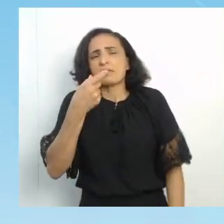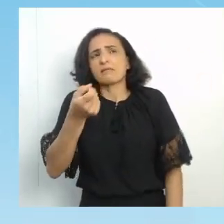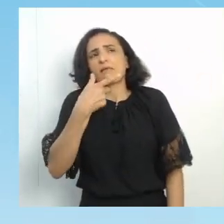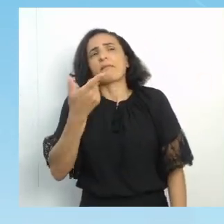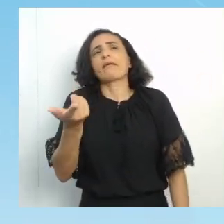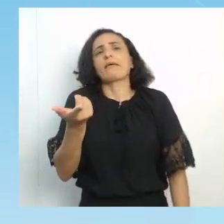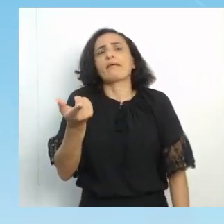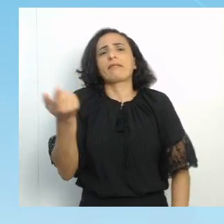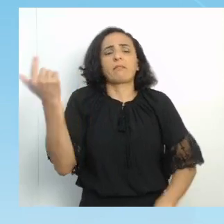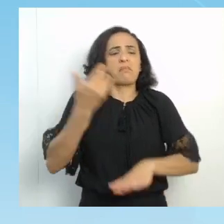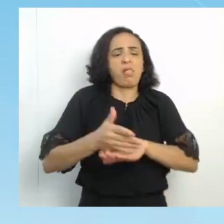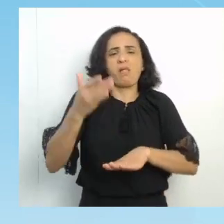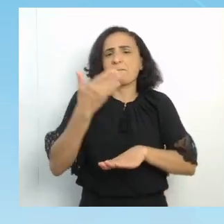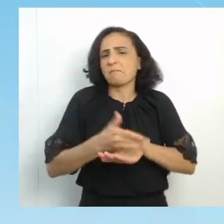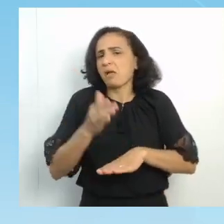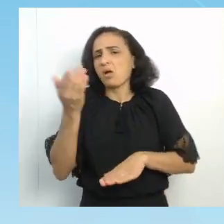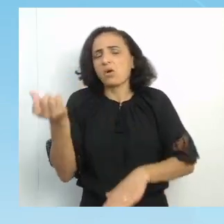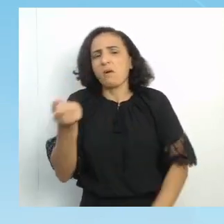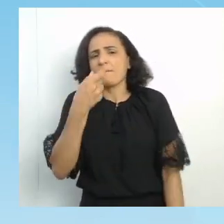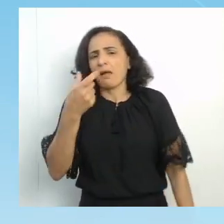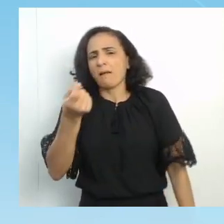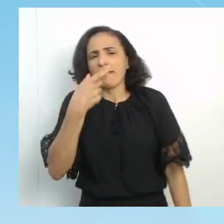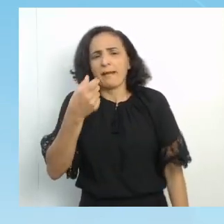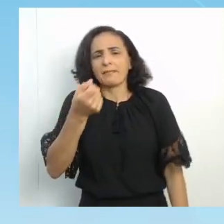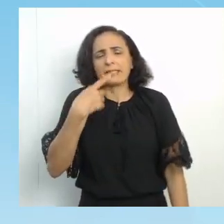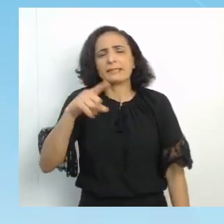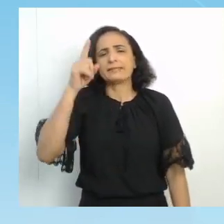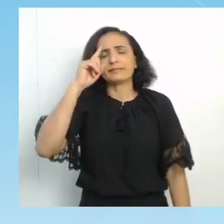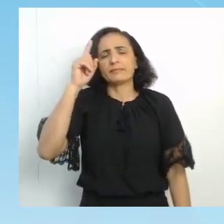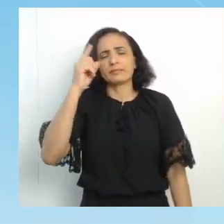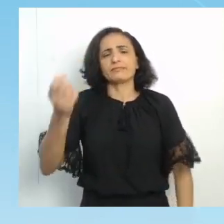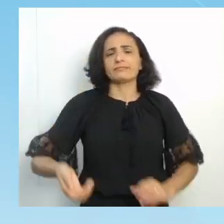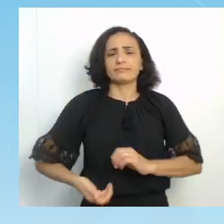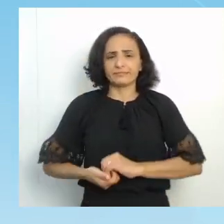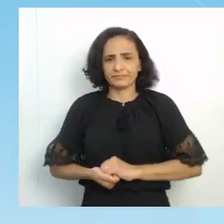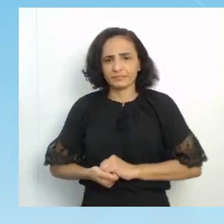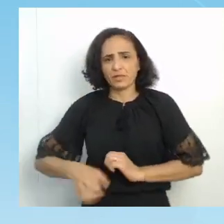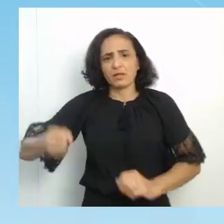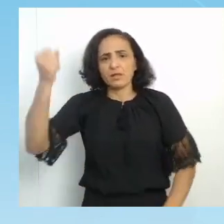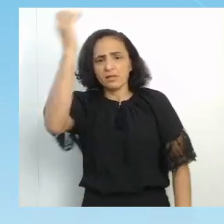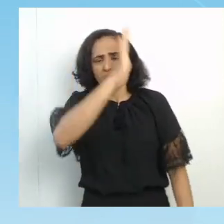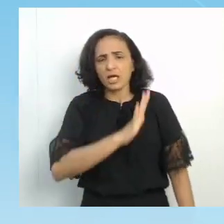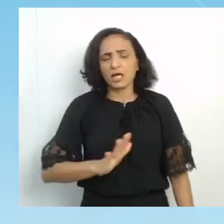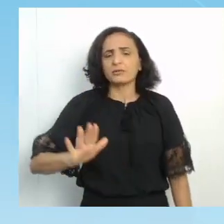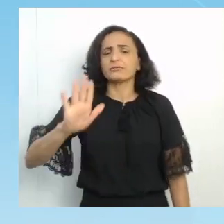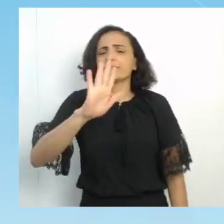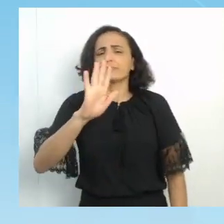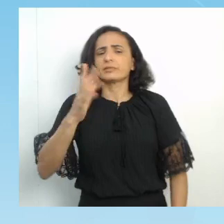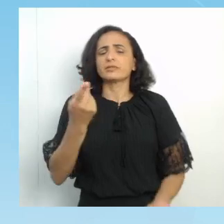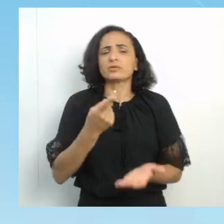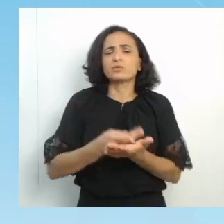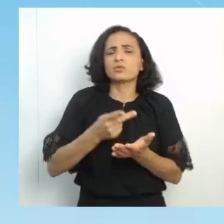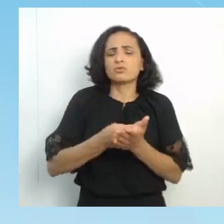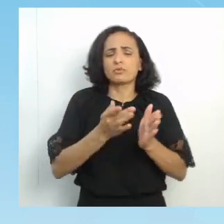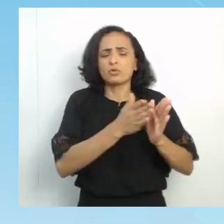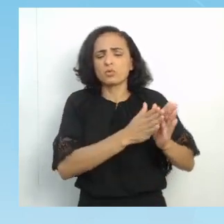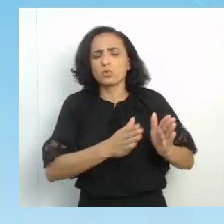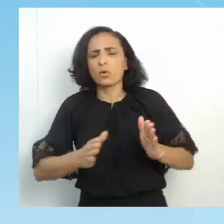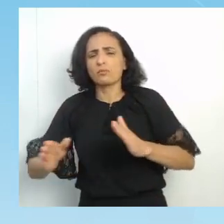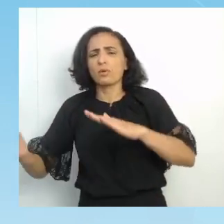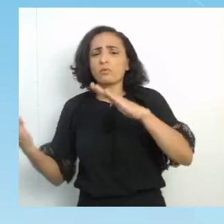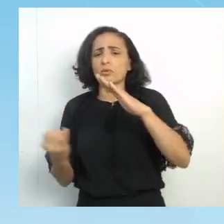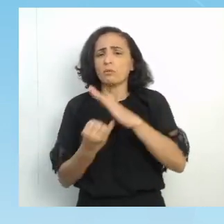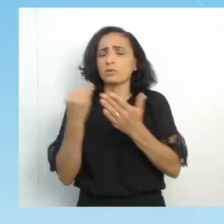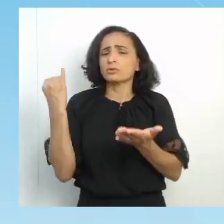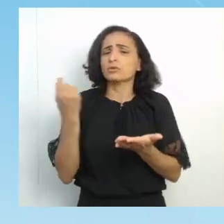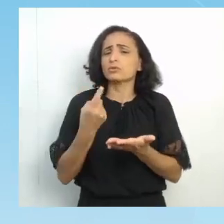da automedicação no Brasil, de acordo com o ICTQ, que é um Instituto de Pesquisa